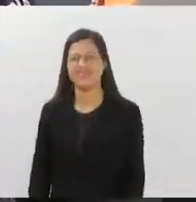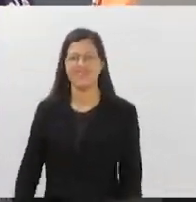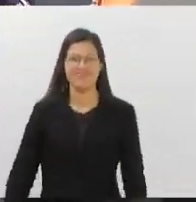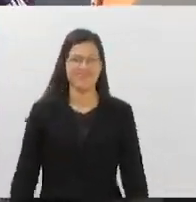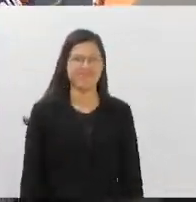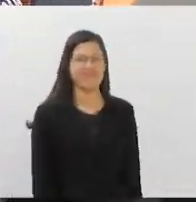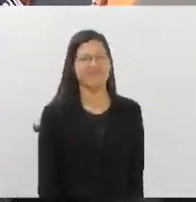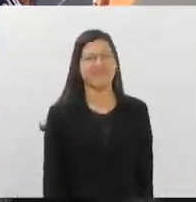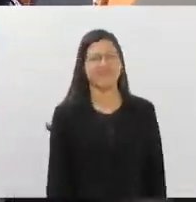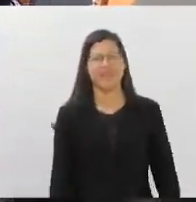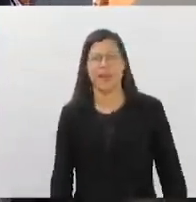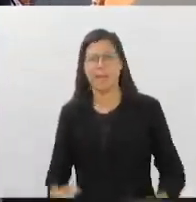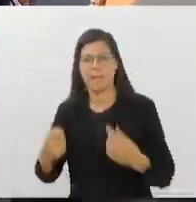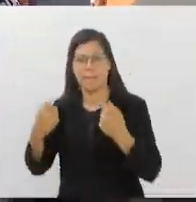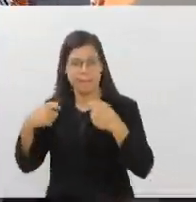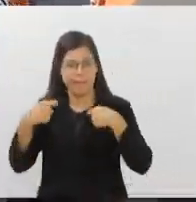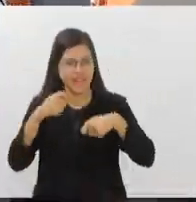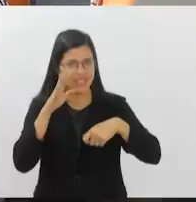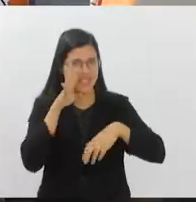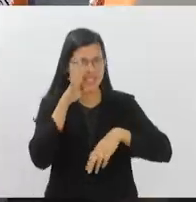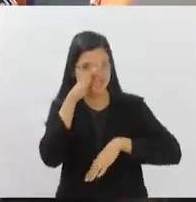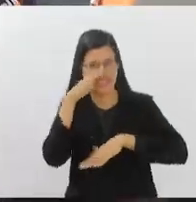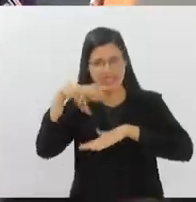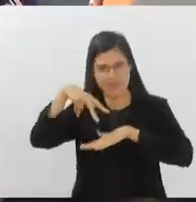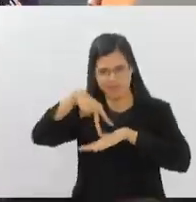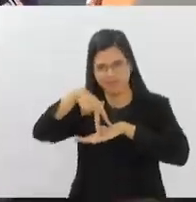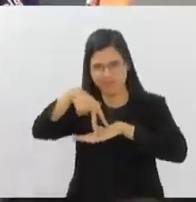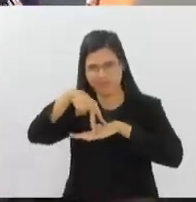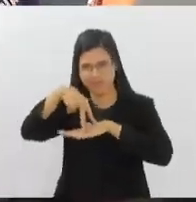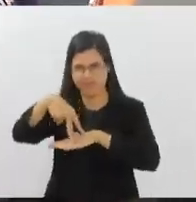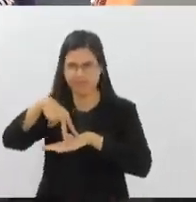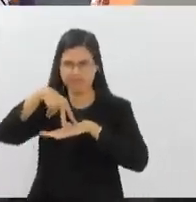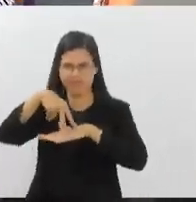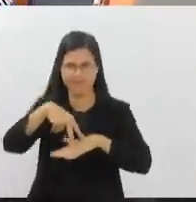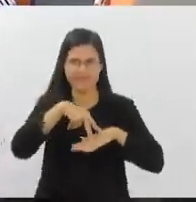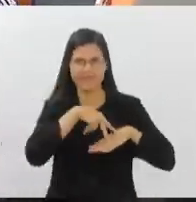além. É preciso resistir.